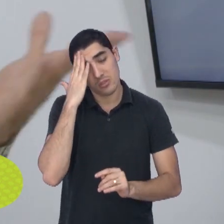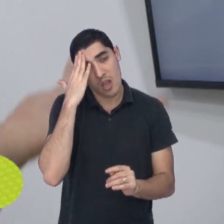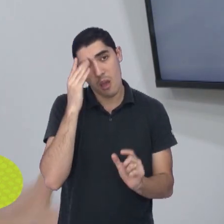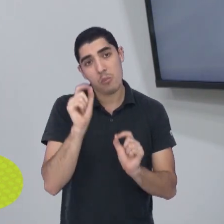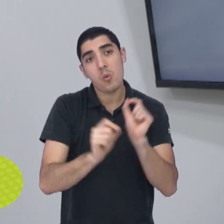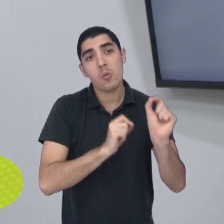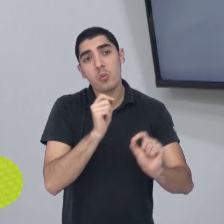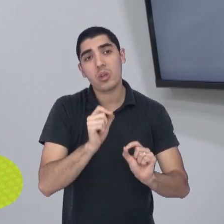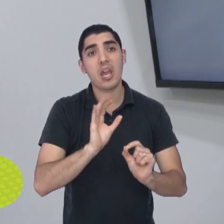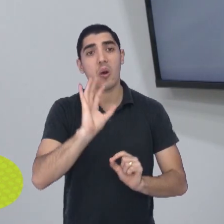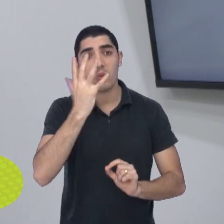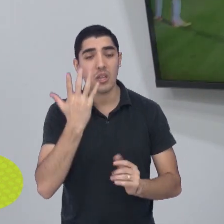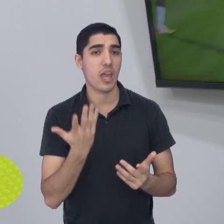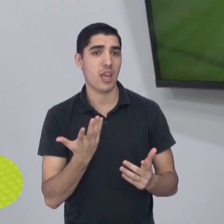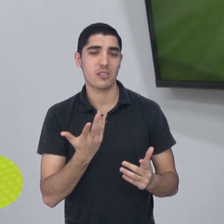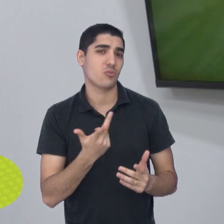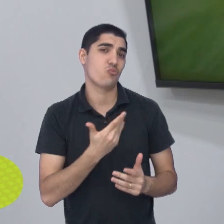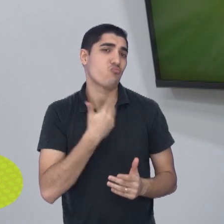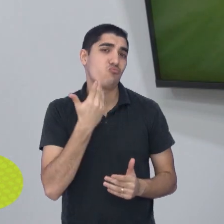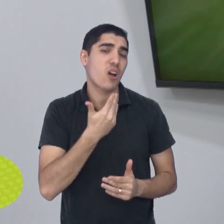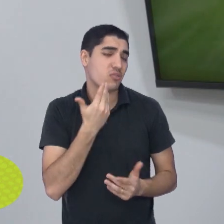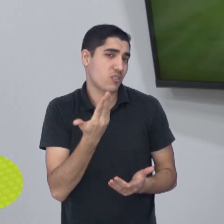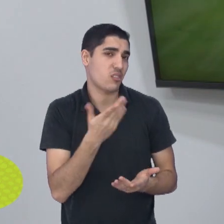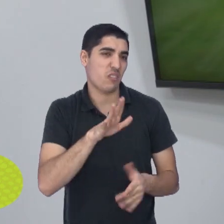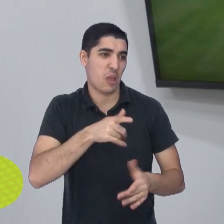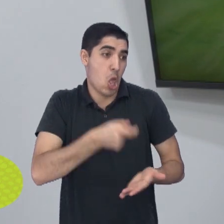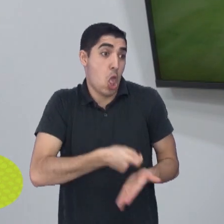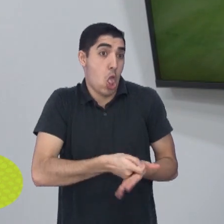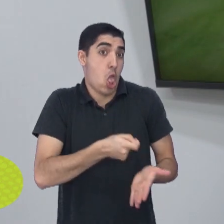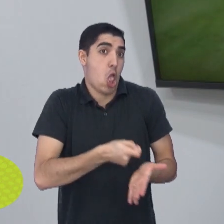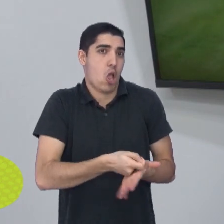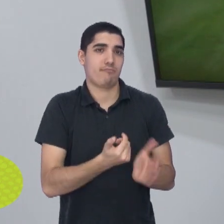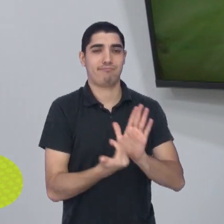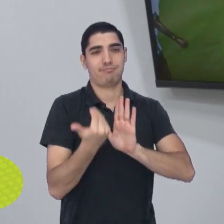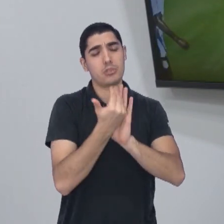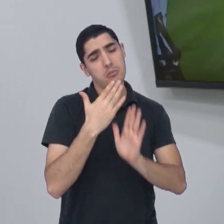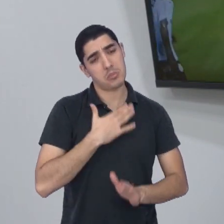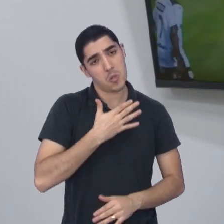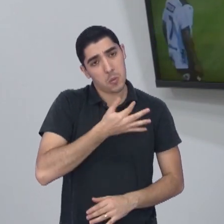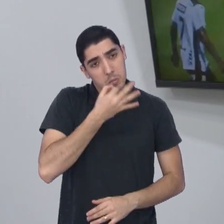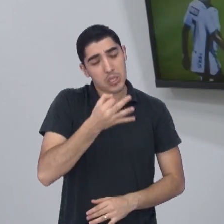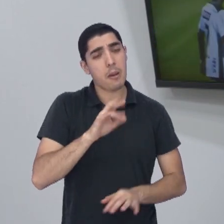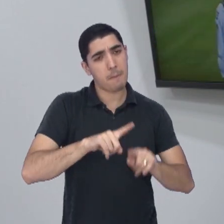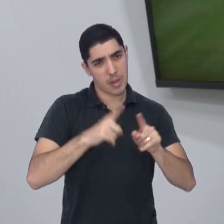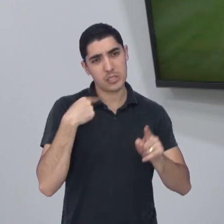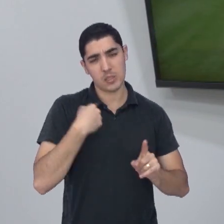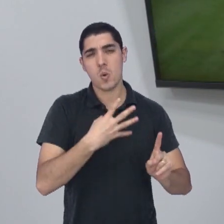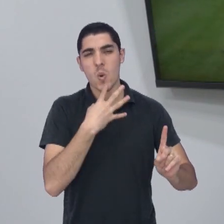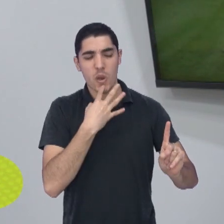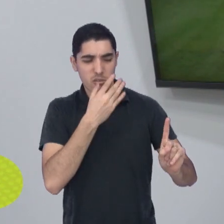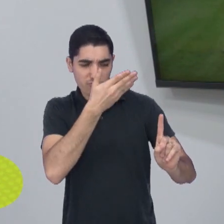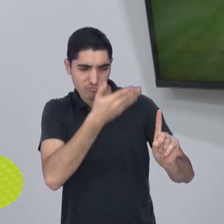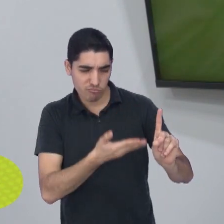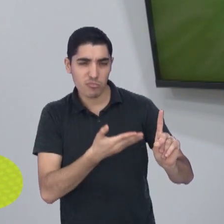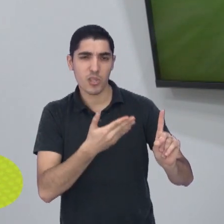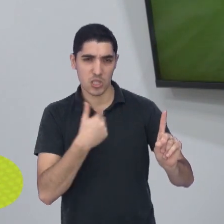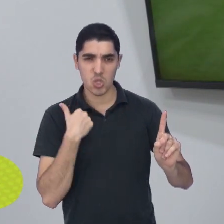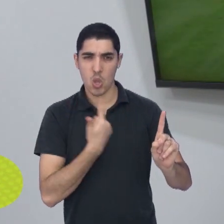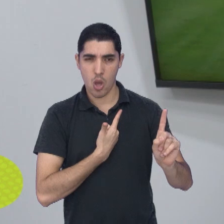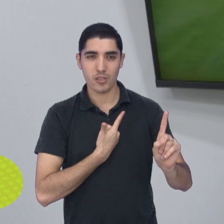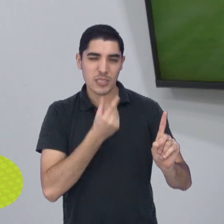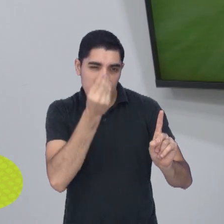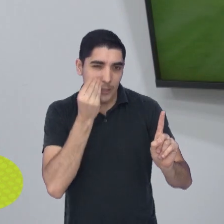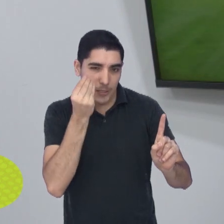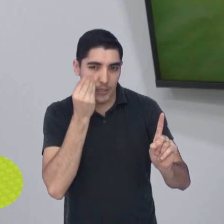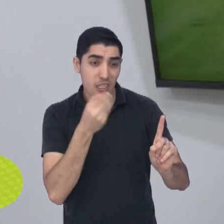não vai trazer o resultado, que não vai dar o entendimento. Então, essa leitura que eu faço, mas entendo, conheço bem ele, a gente tem procurado usar ele, tanto